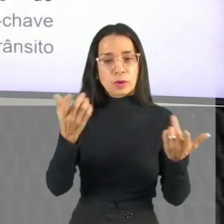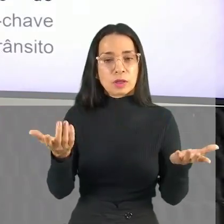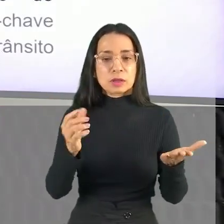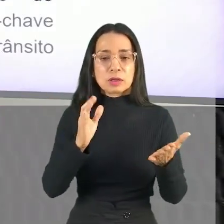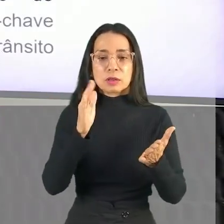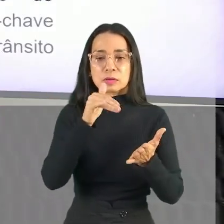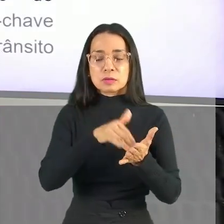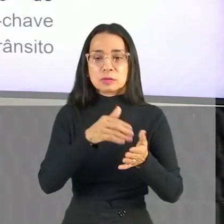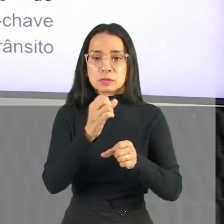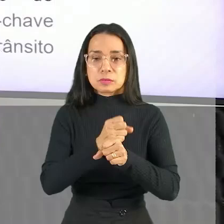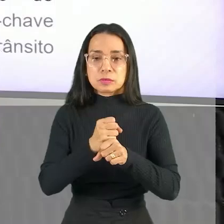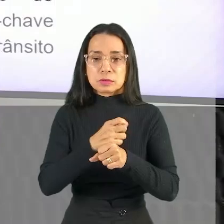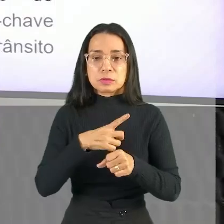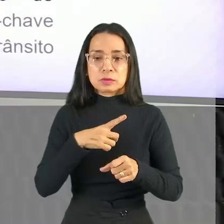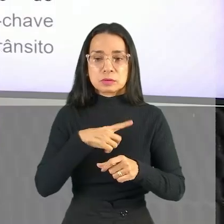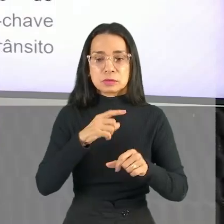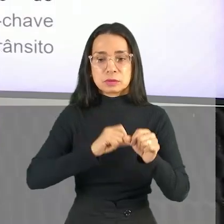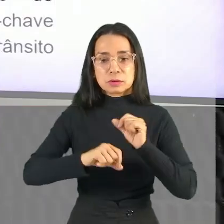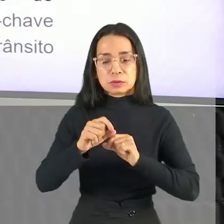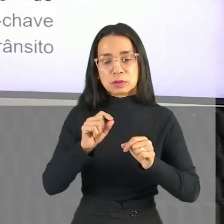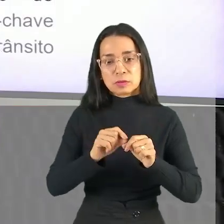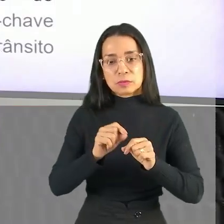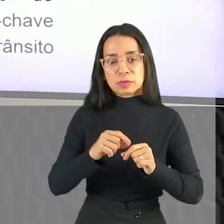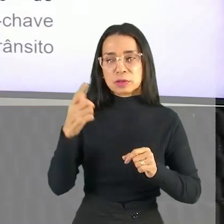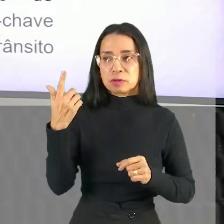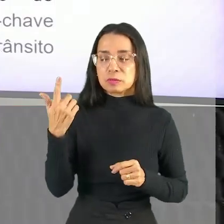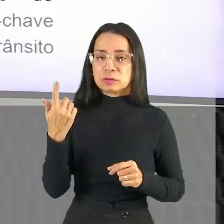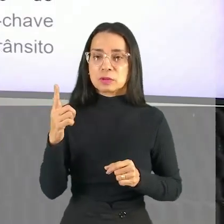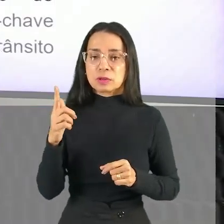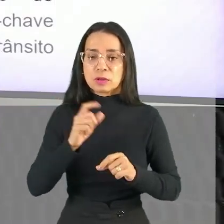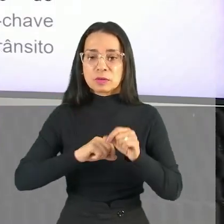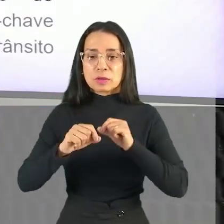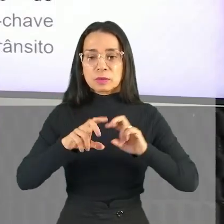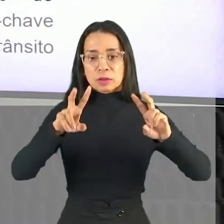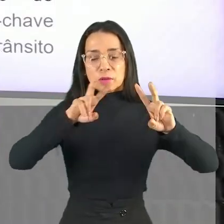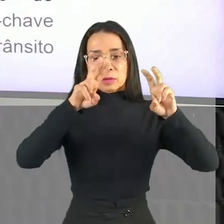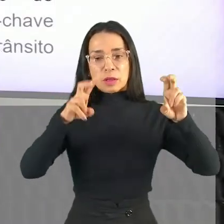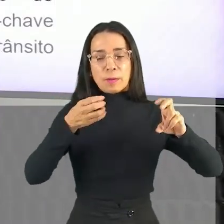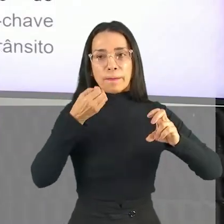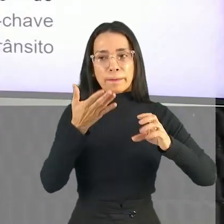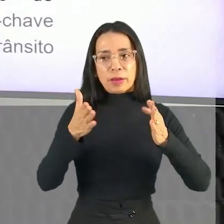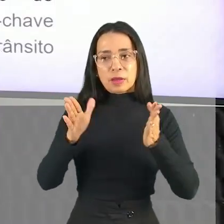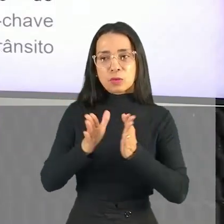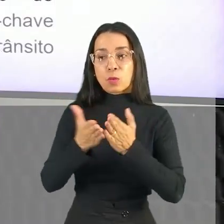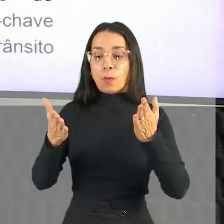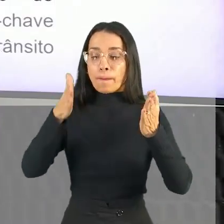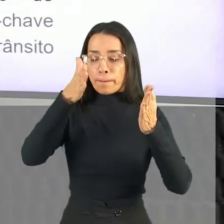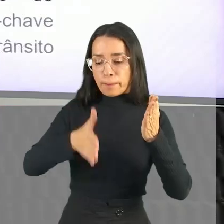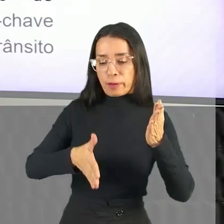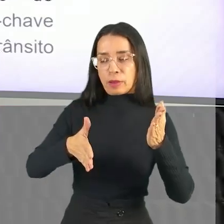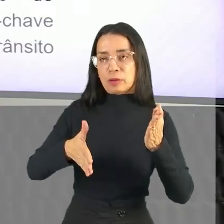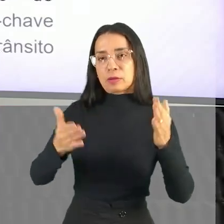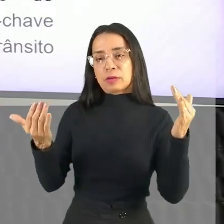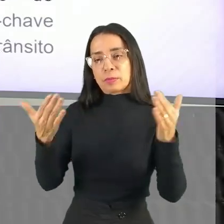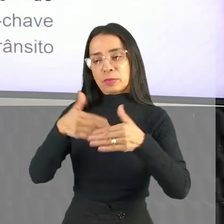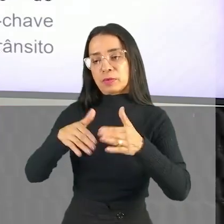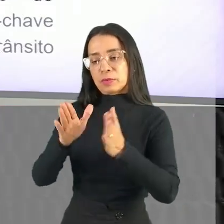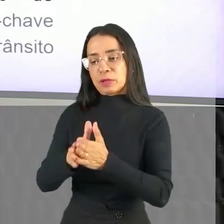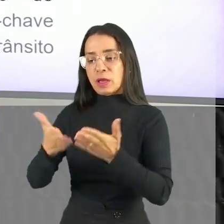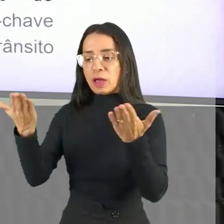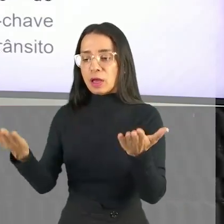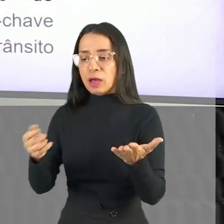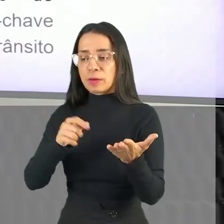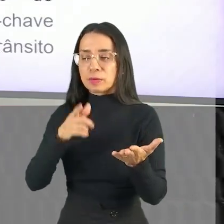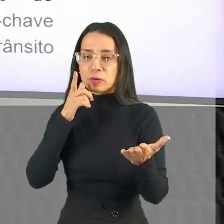últimos anos, tem colocado geograficamente esse tema bem no meio da prova. Então, na hora que você abre ali,